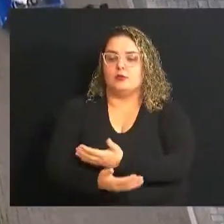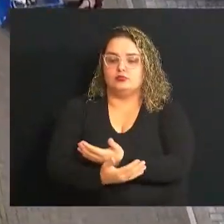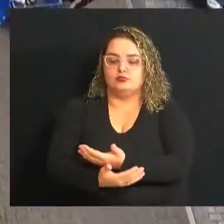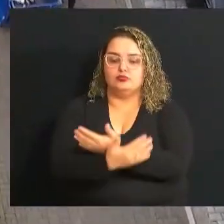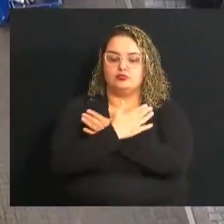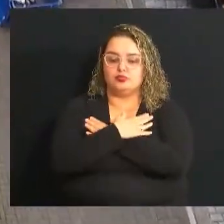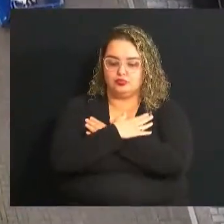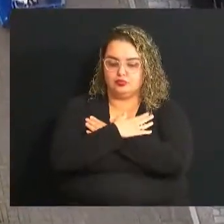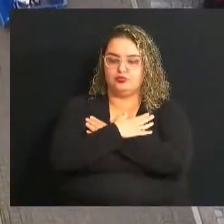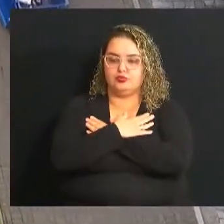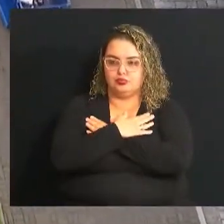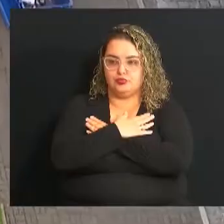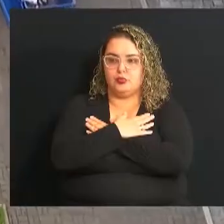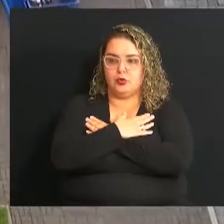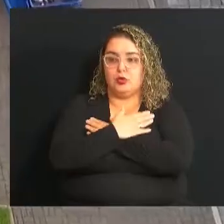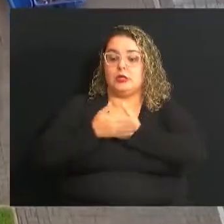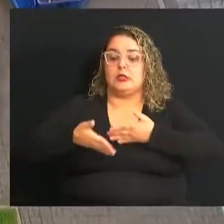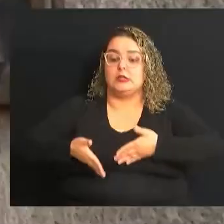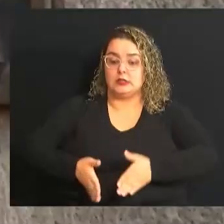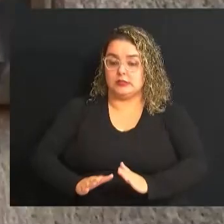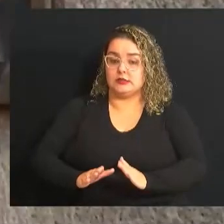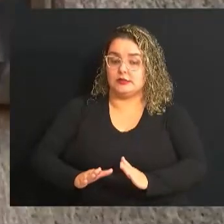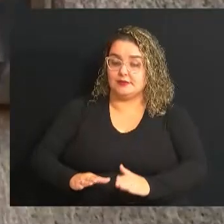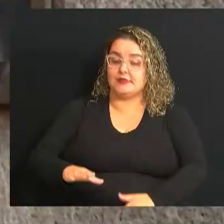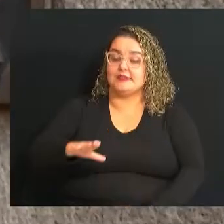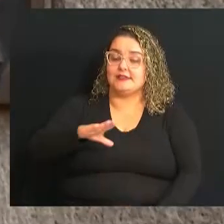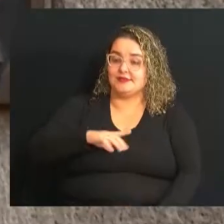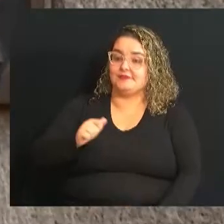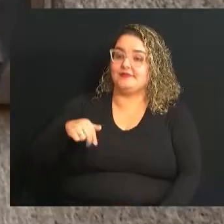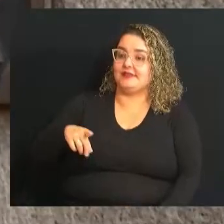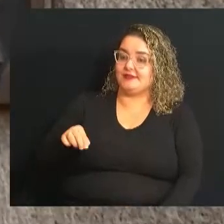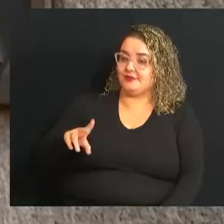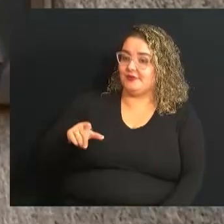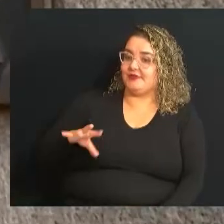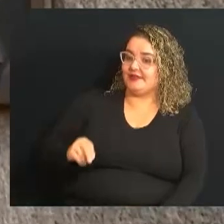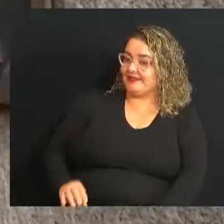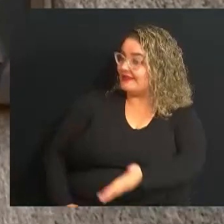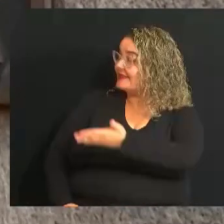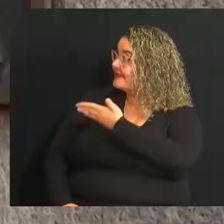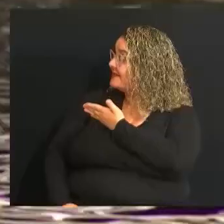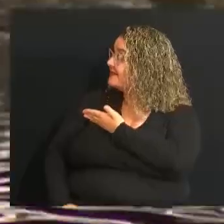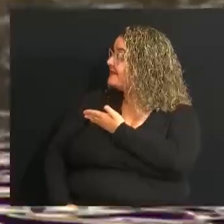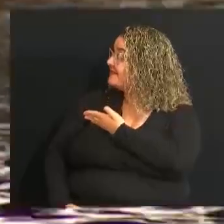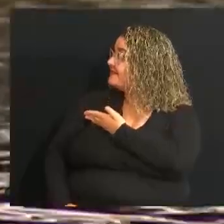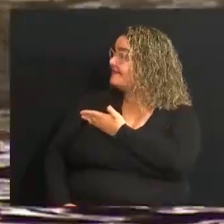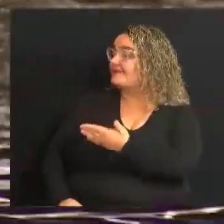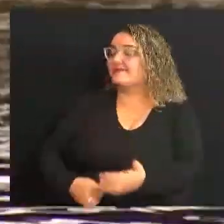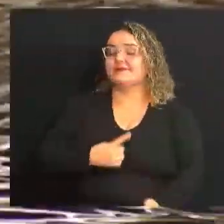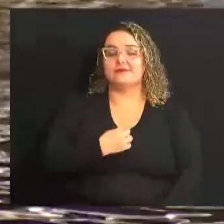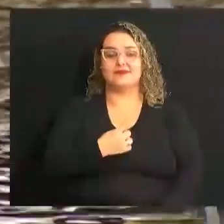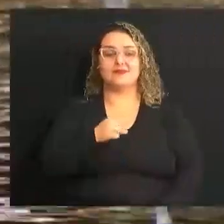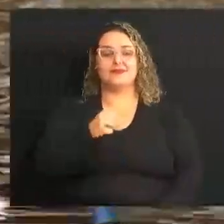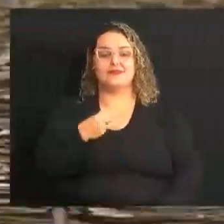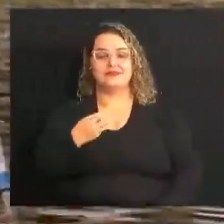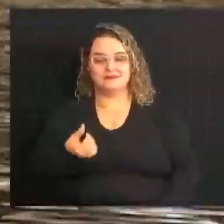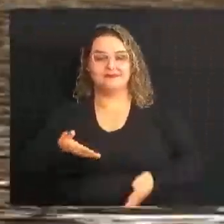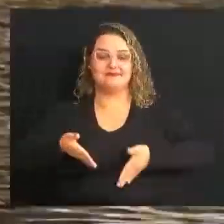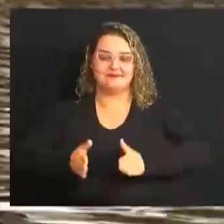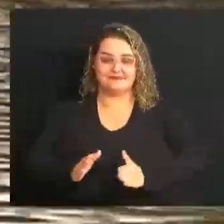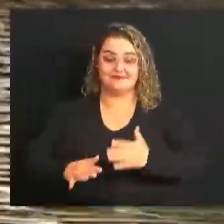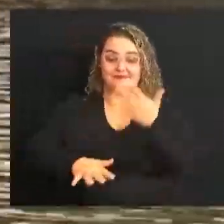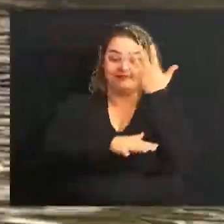que nós ainda não temos o nome aqui, mas que a casa está checando. Então, às 15 horas fica o pregoeiro e às